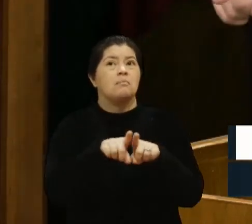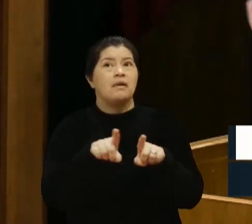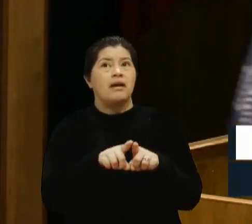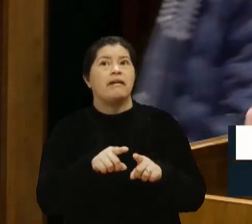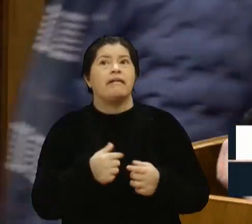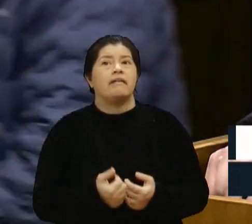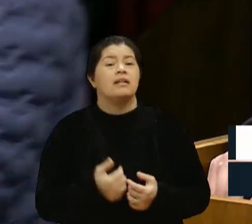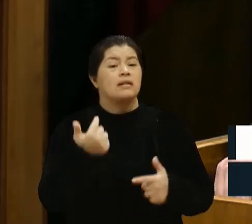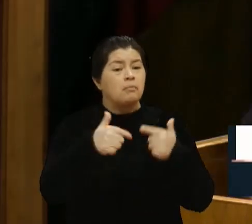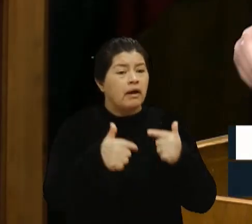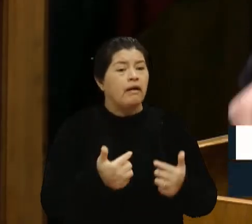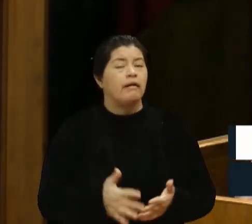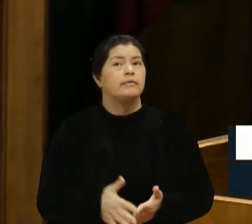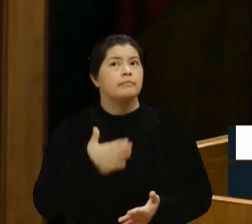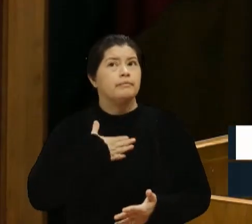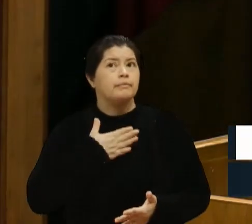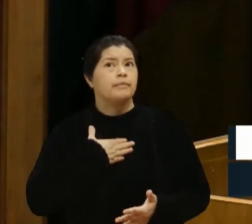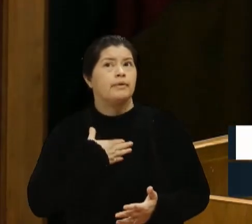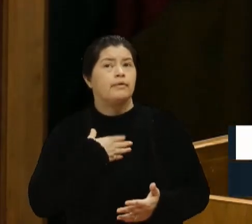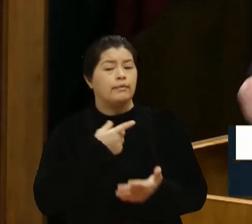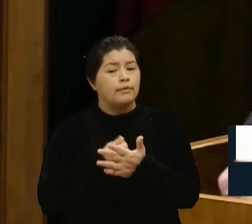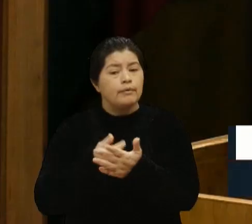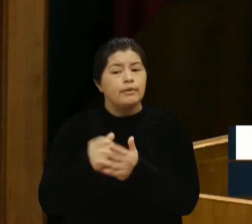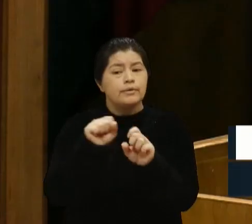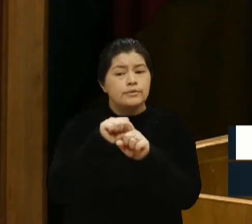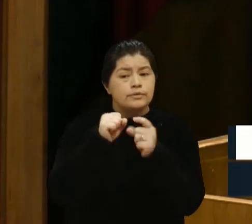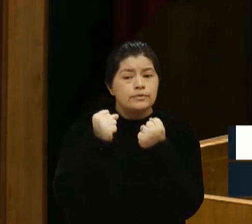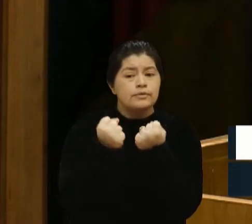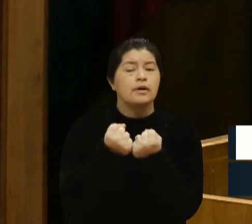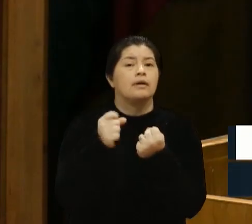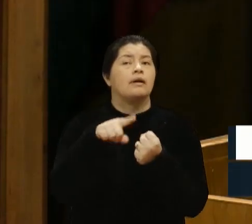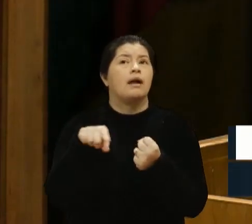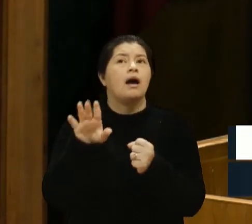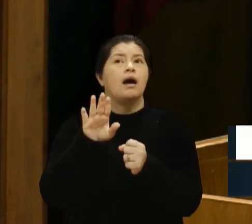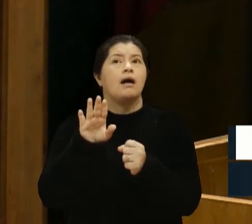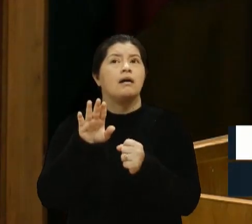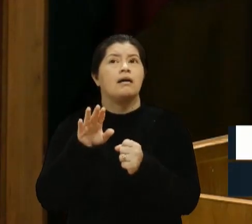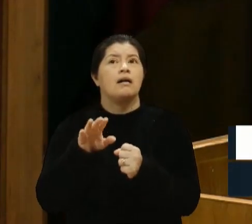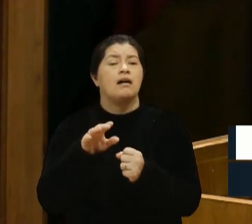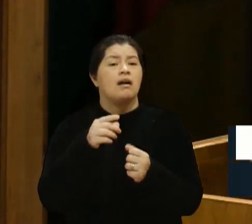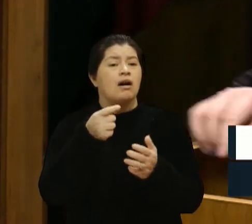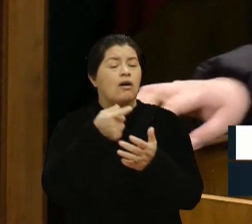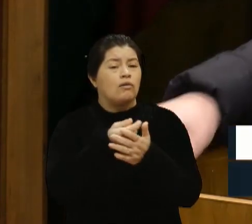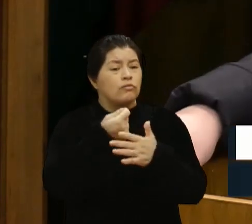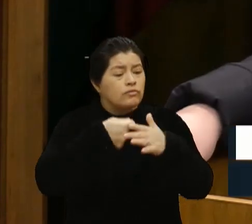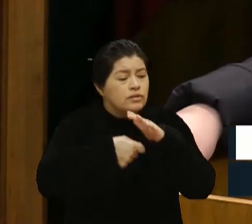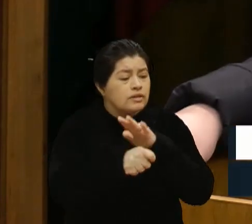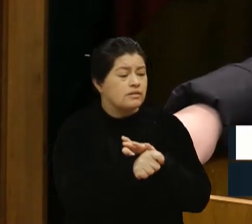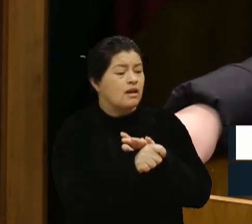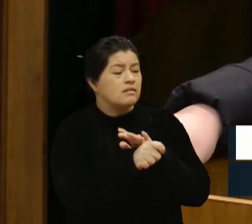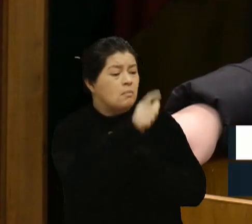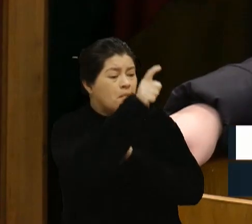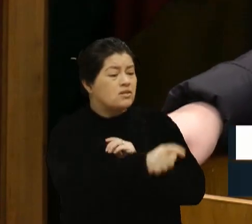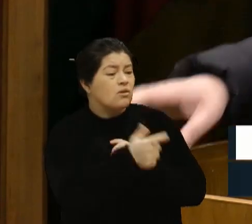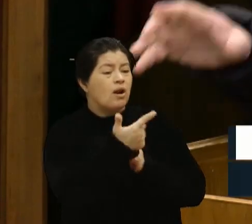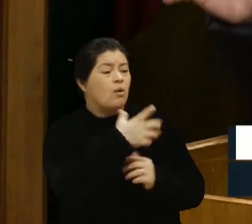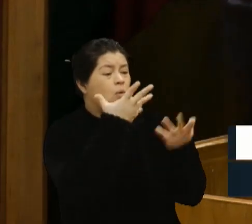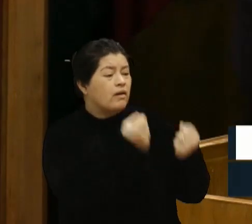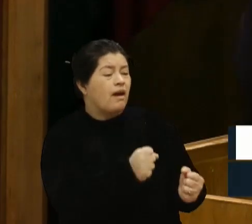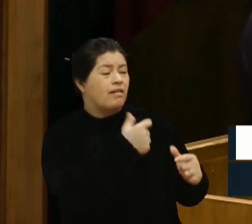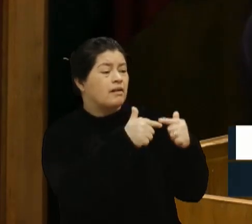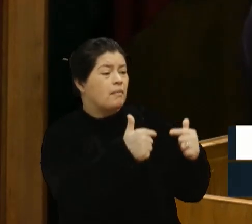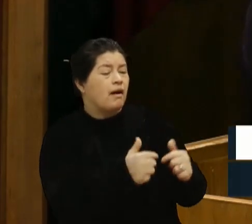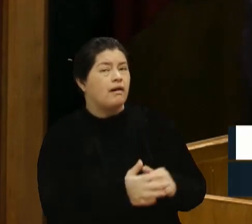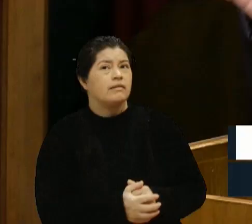noite, trabalhando, contribuindo com a sociedade, pagando imposto para financiar quem não quer sair da condição que se encontra. Ah,